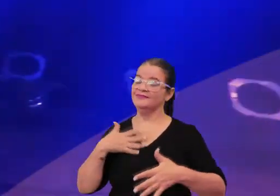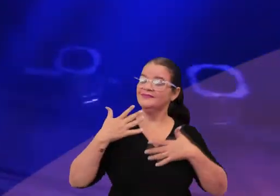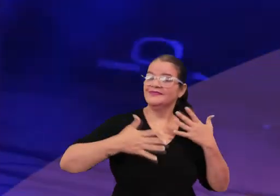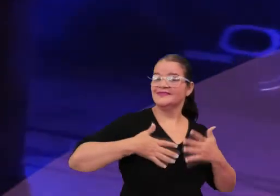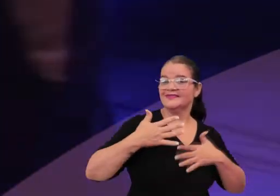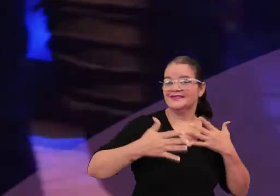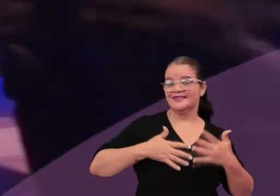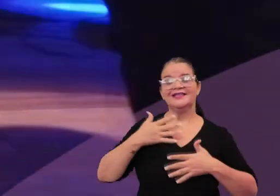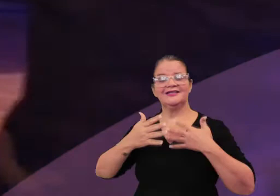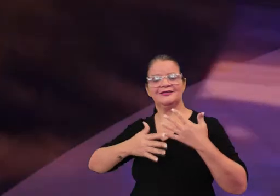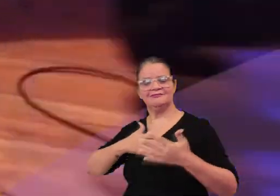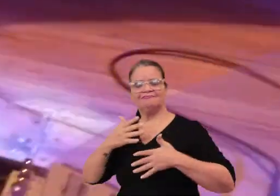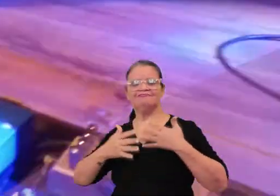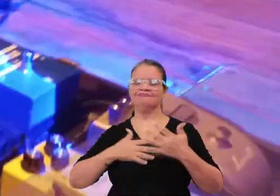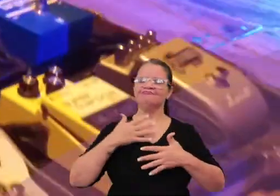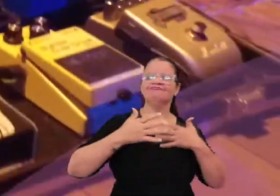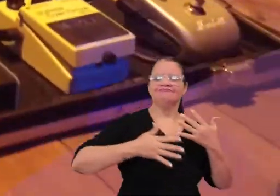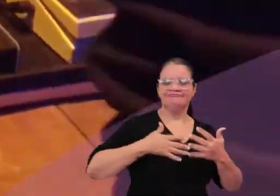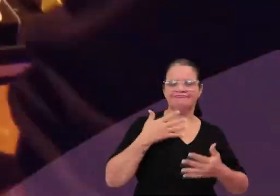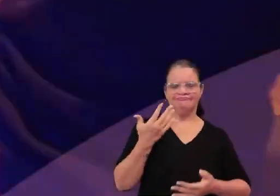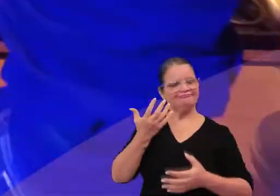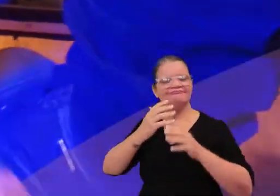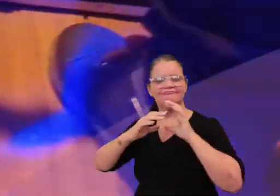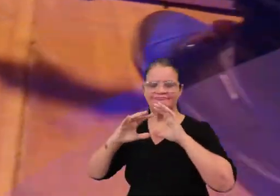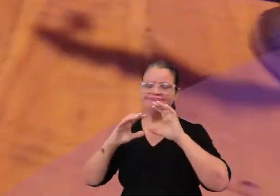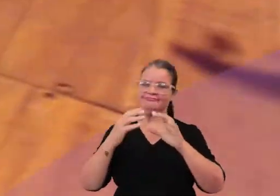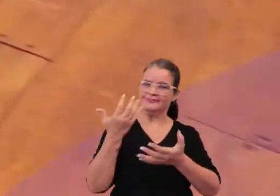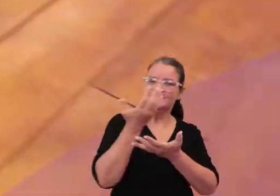Minha alegria é um dobrado sustenido.